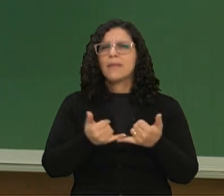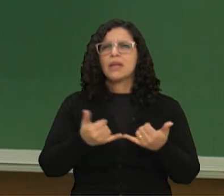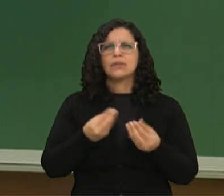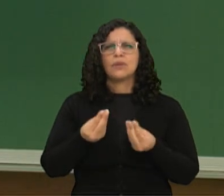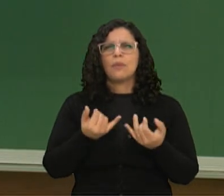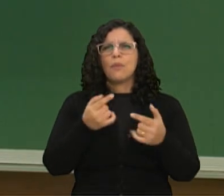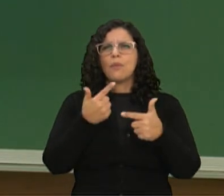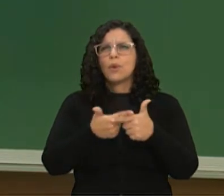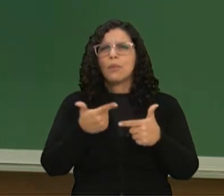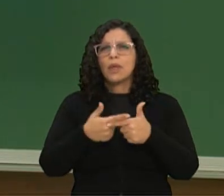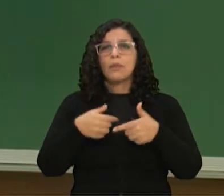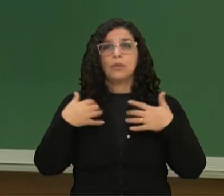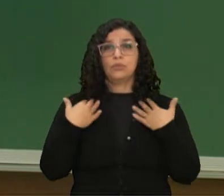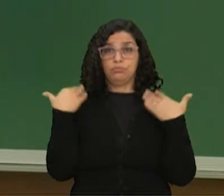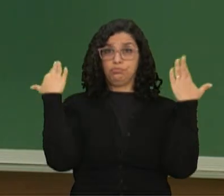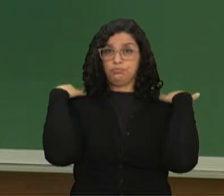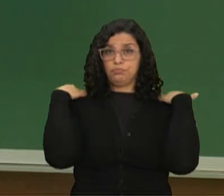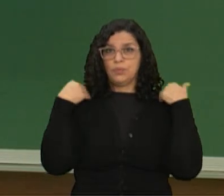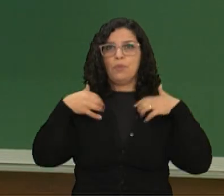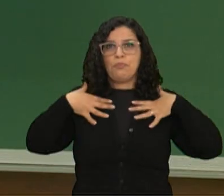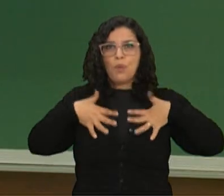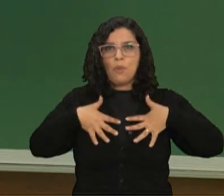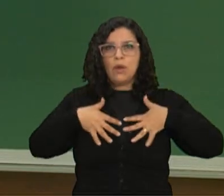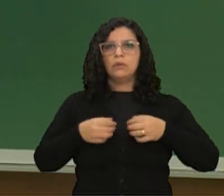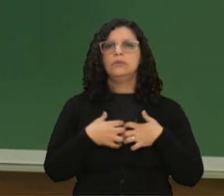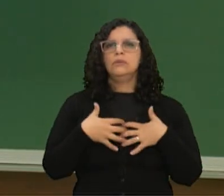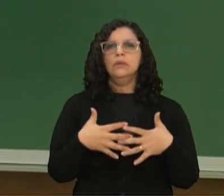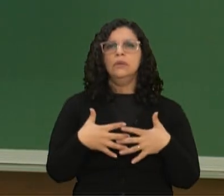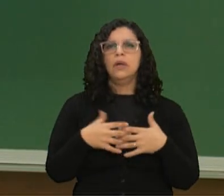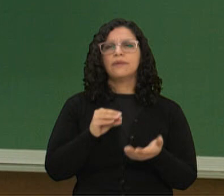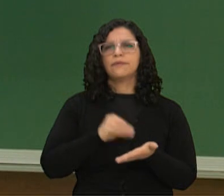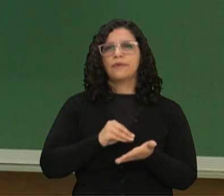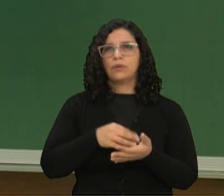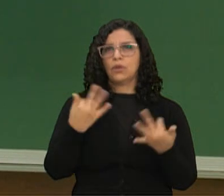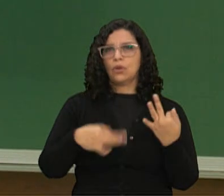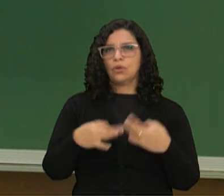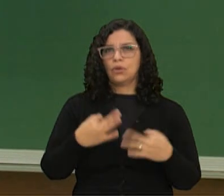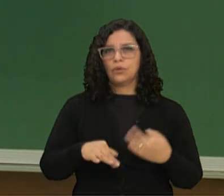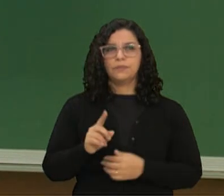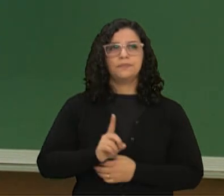aquele problema pulmonar, então é chest pain, dor no peito.